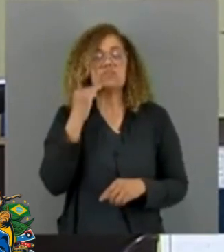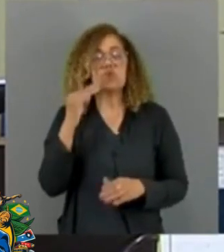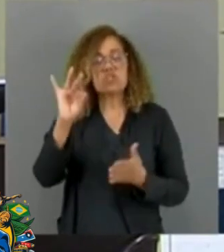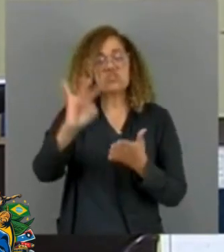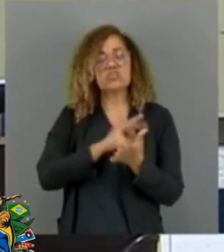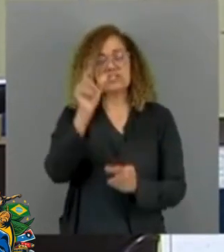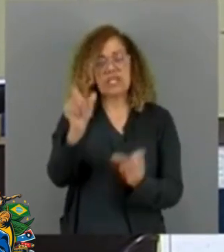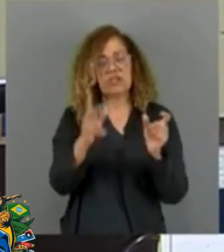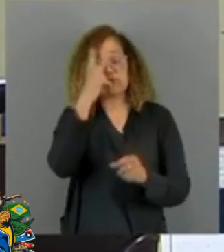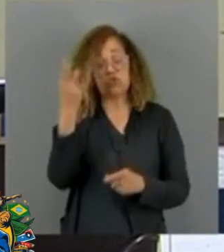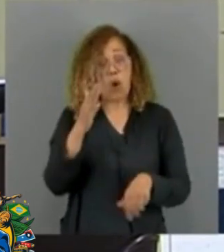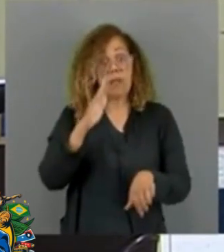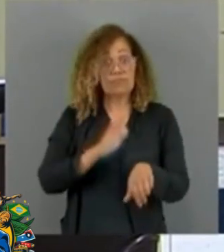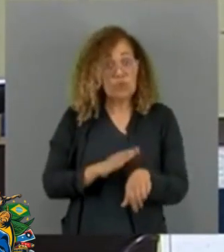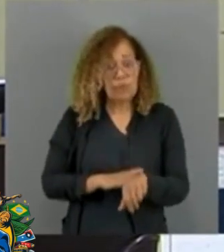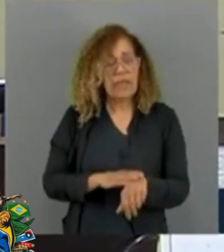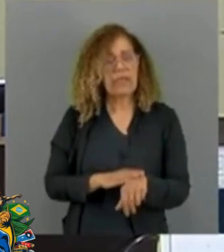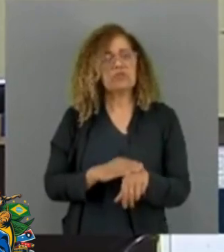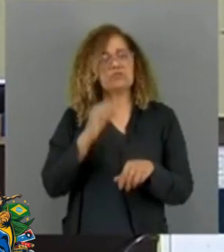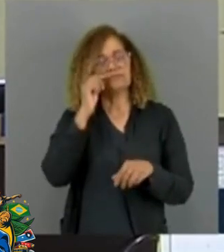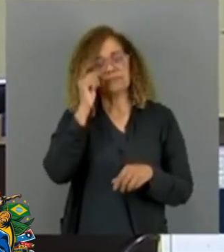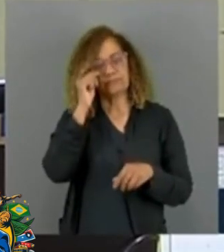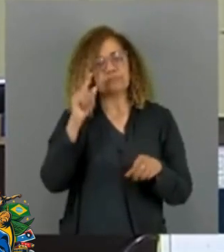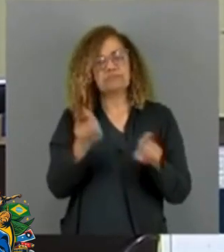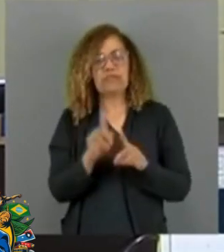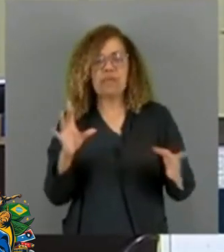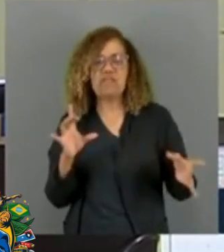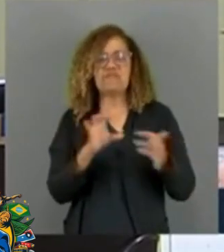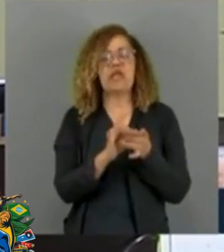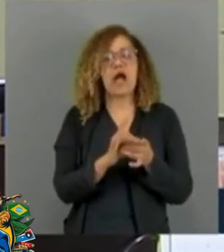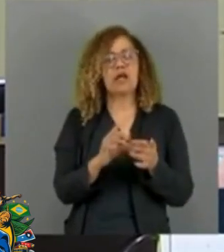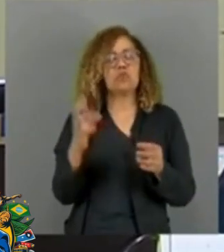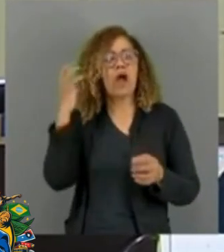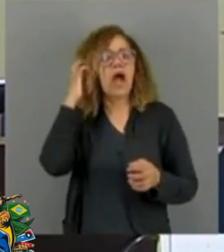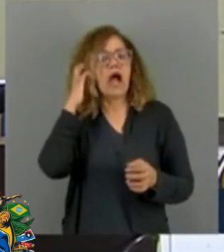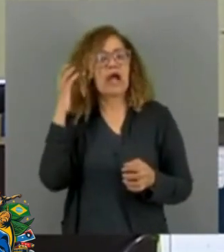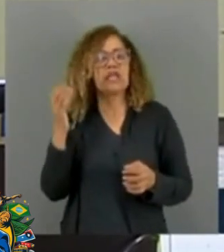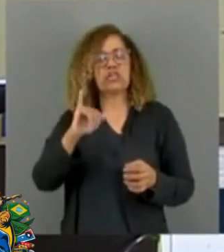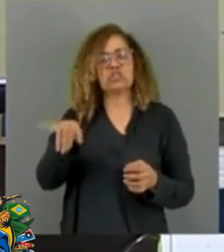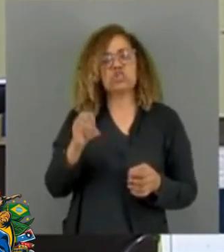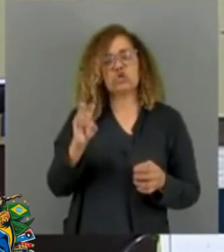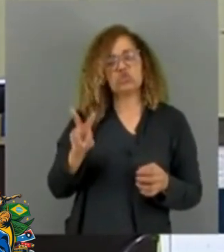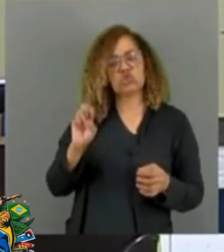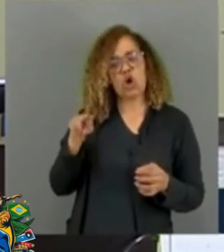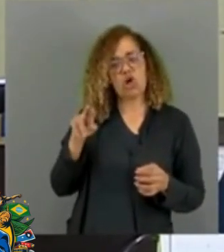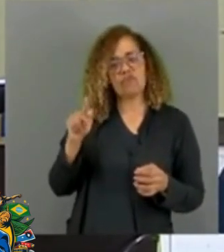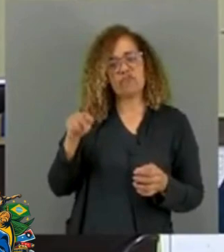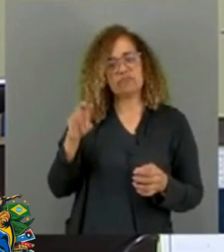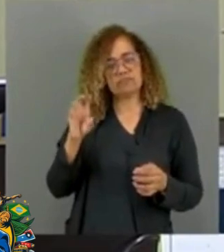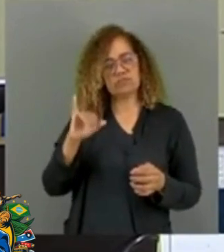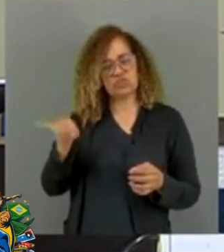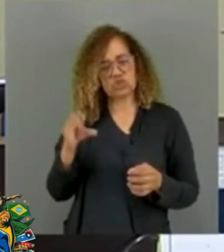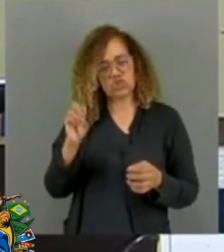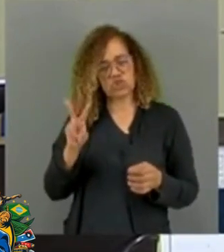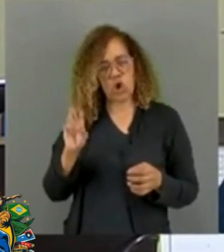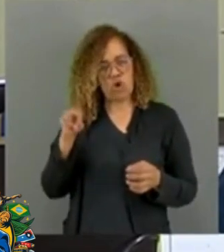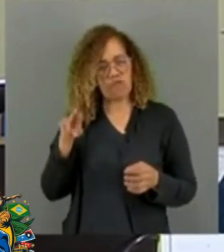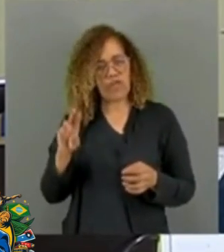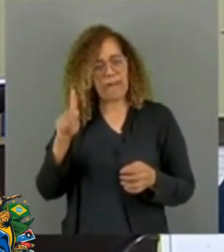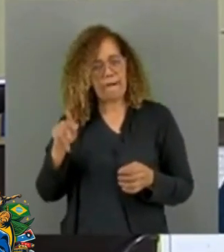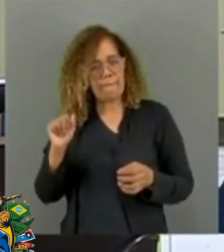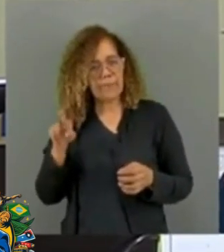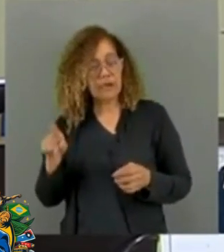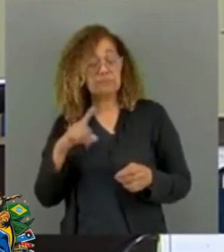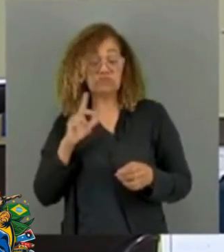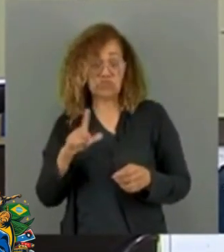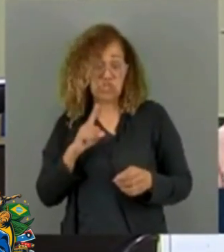canal. Naquele momento, ainda afiliado à Rede Jovem Pan, nós tivemos que fazer uma manobra na programação para cumprimento do contrato, fazendo